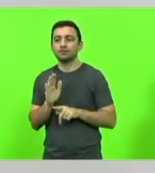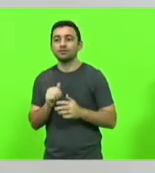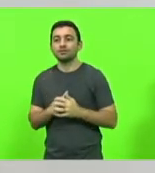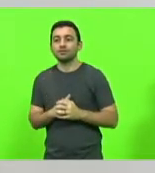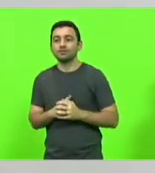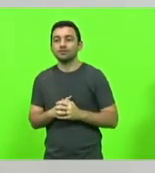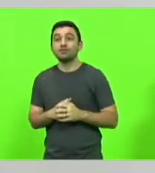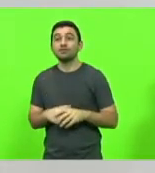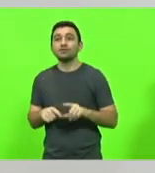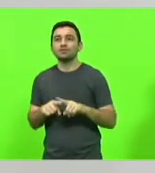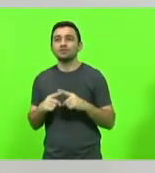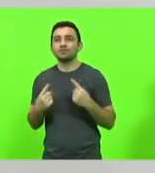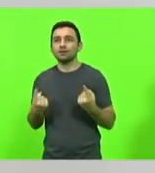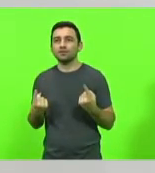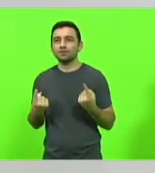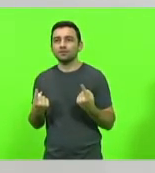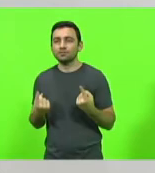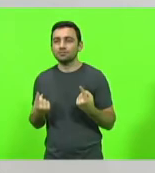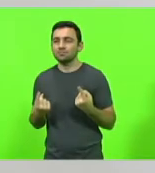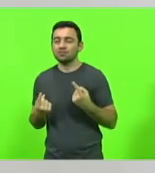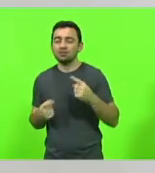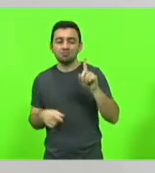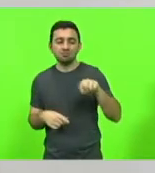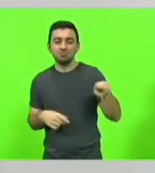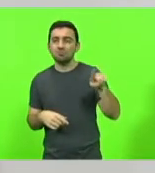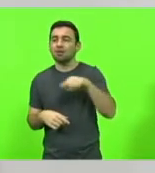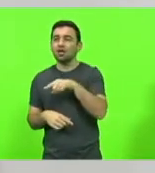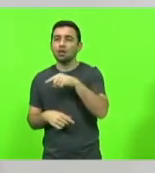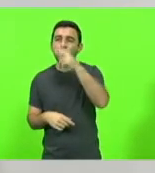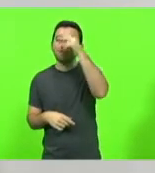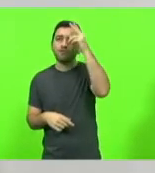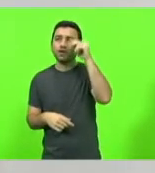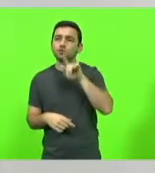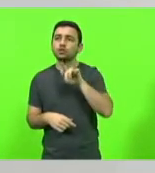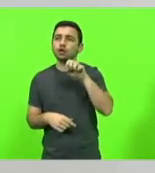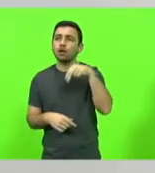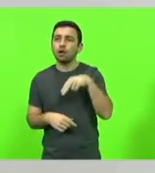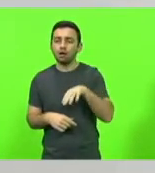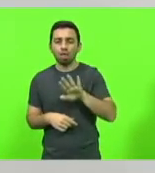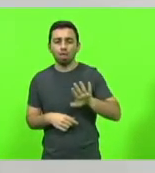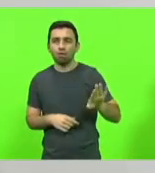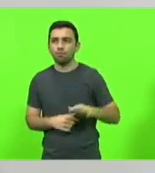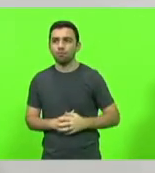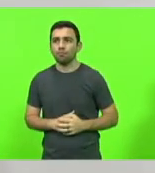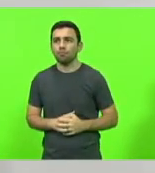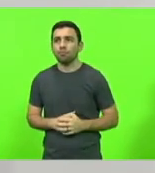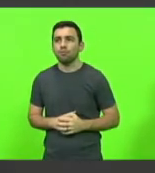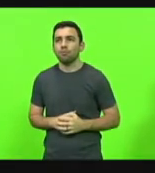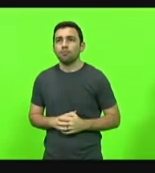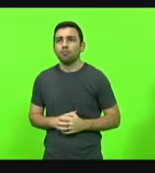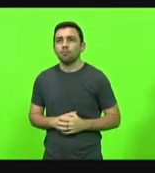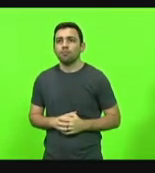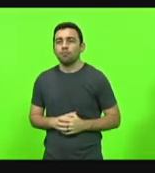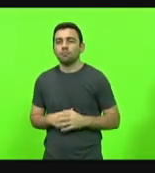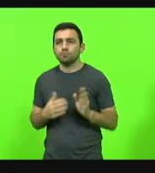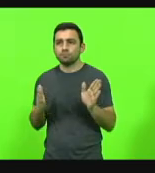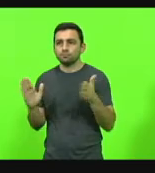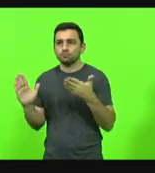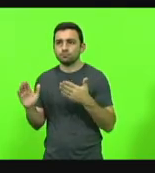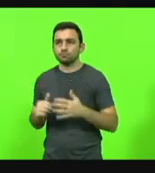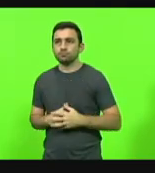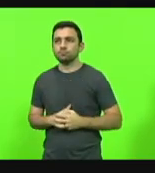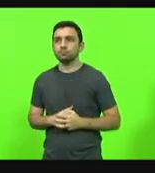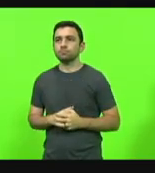foi simplesmente descartada pelo prefeito Jean, a gente não sabe a razão. Pode passar, por favor. Então,